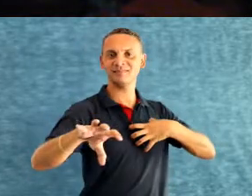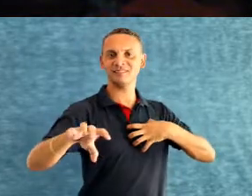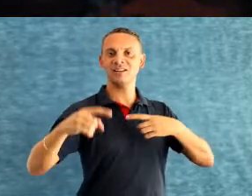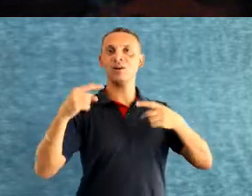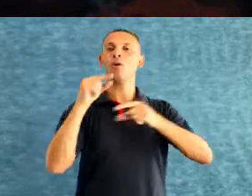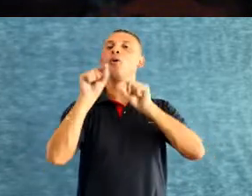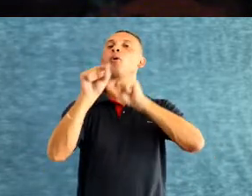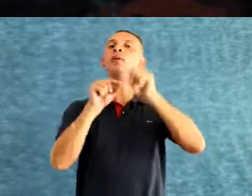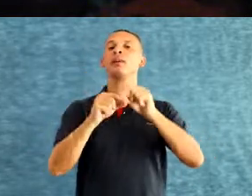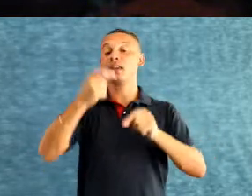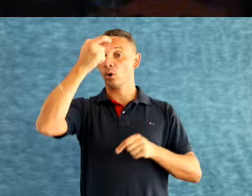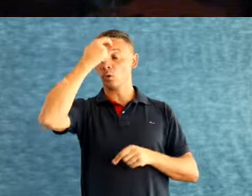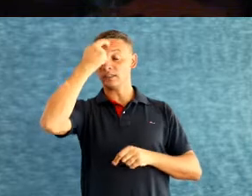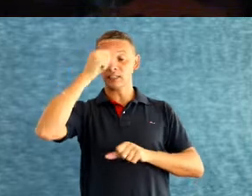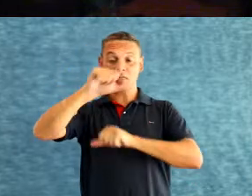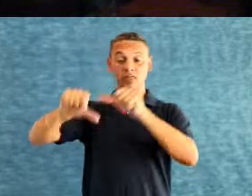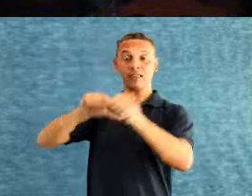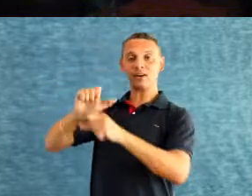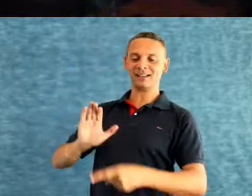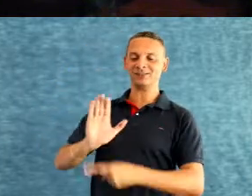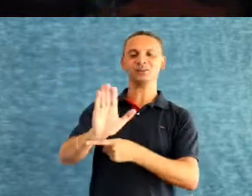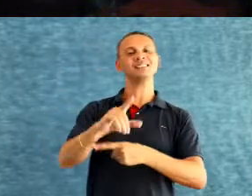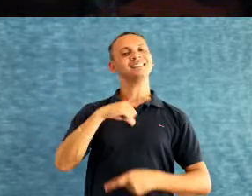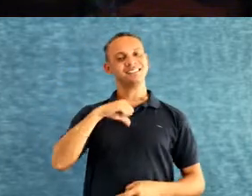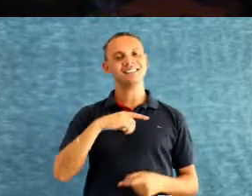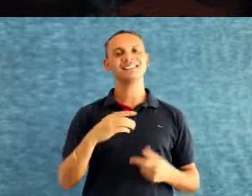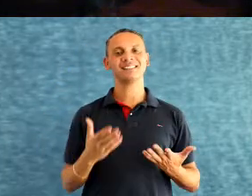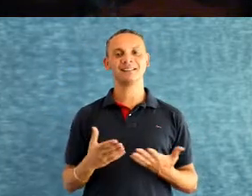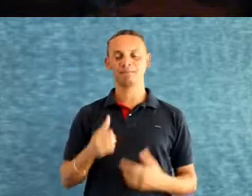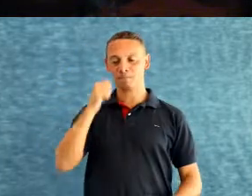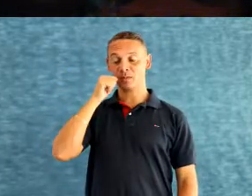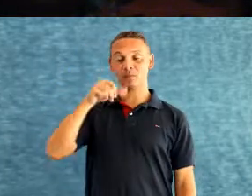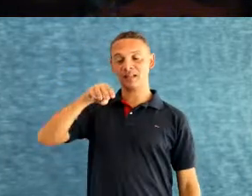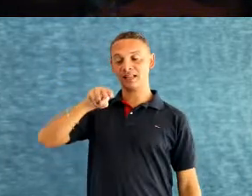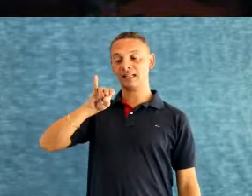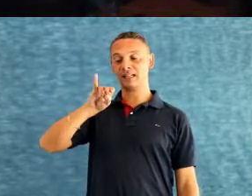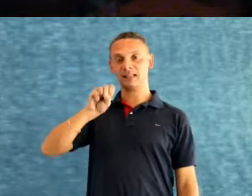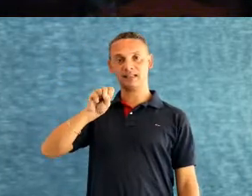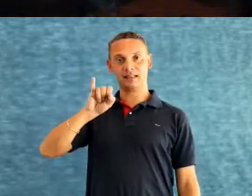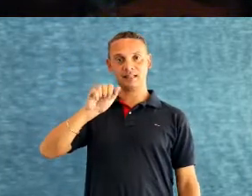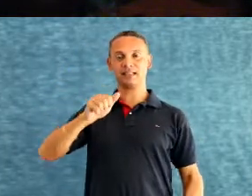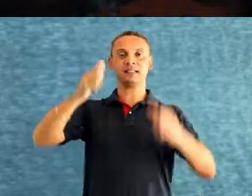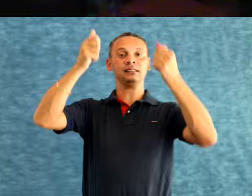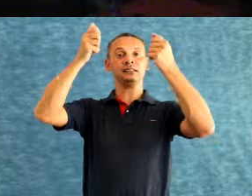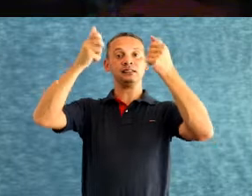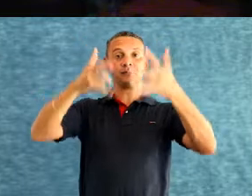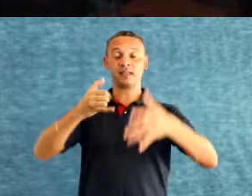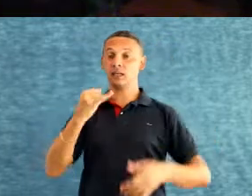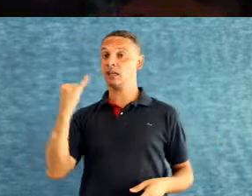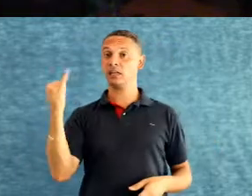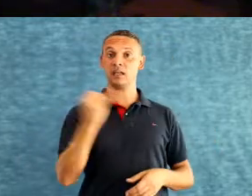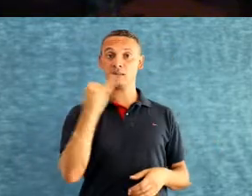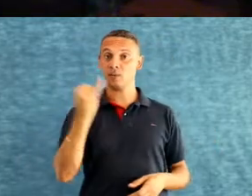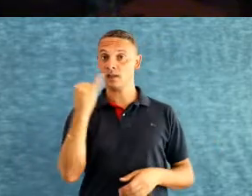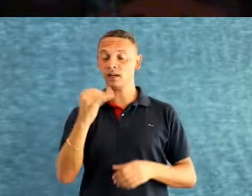modificar consciências. Em seus escritos, Nízia deixa claro o propósito de alterar o quadro